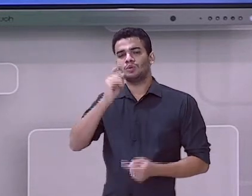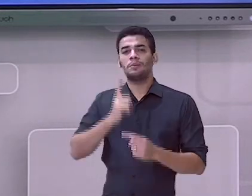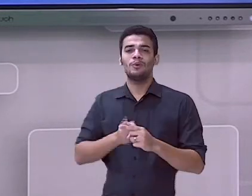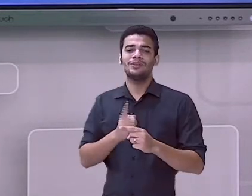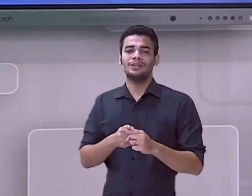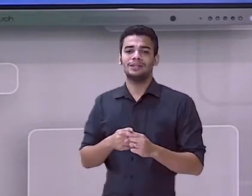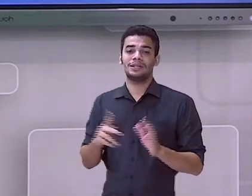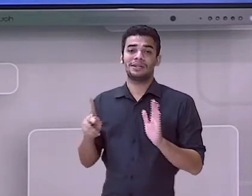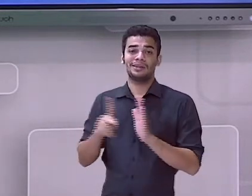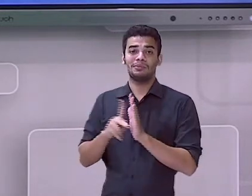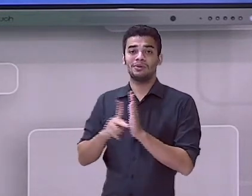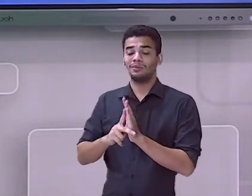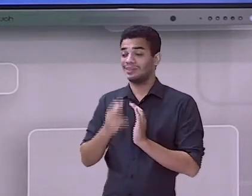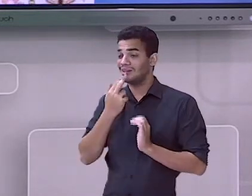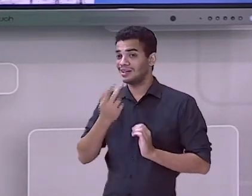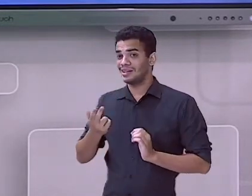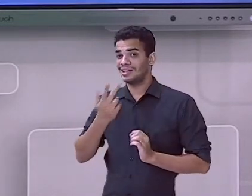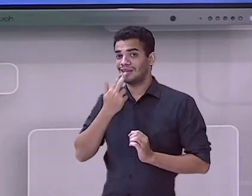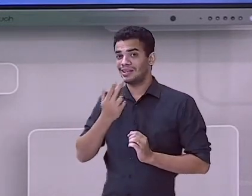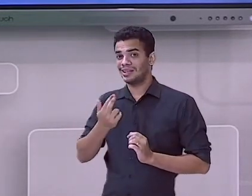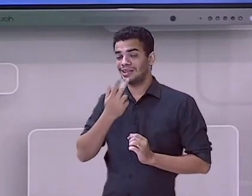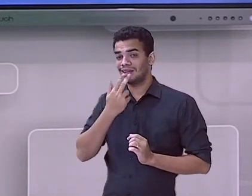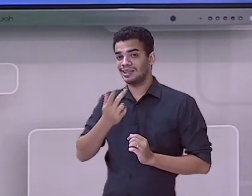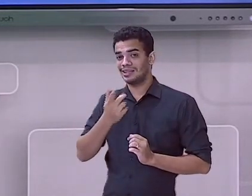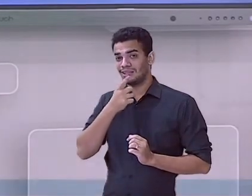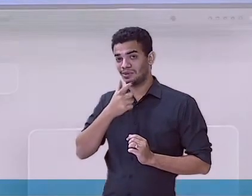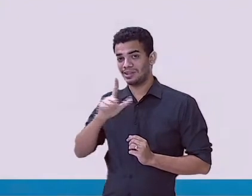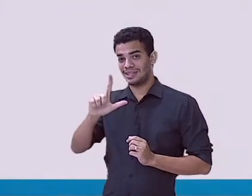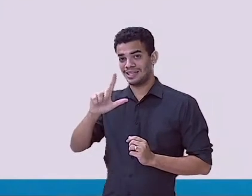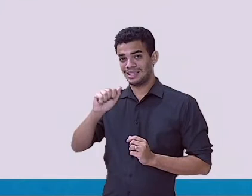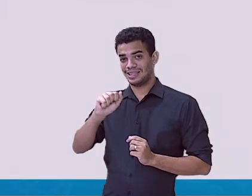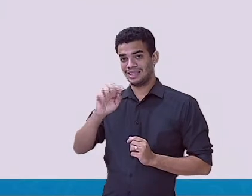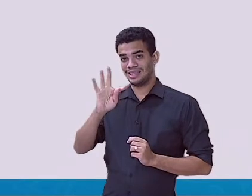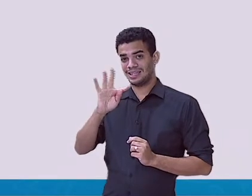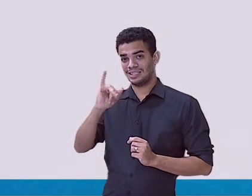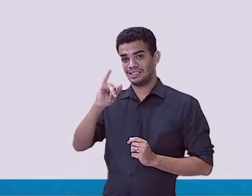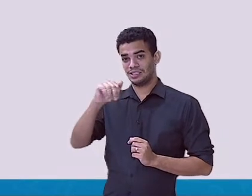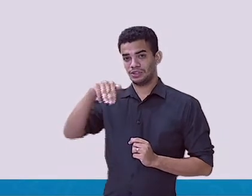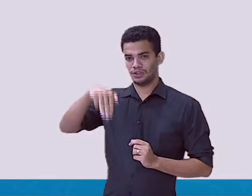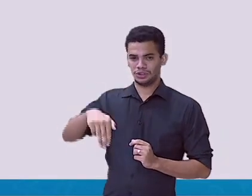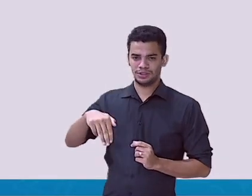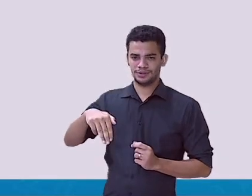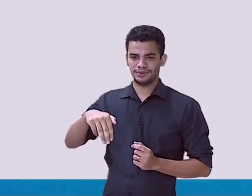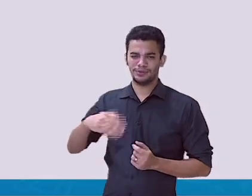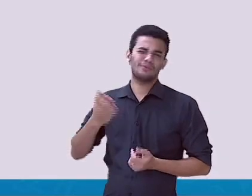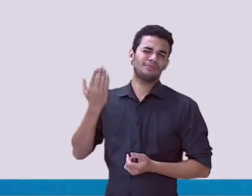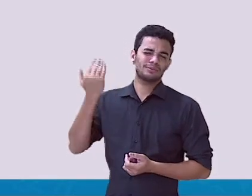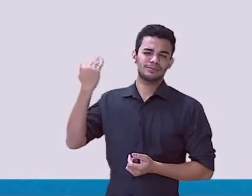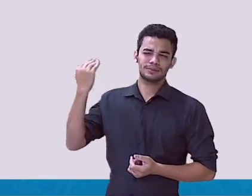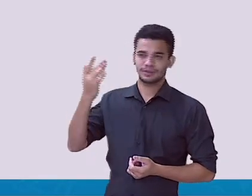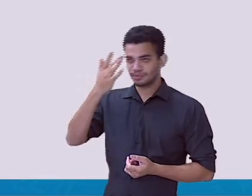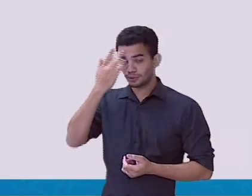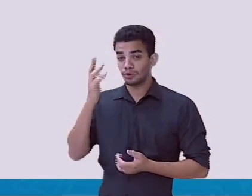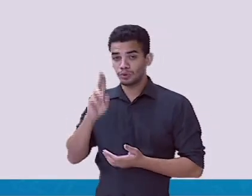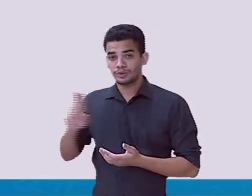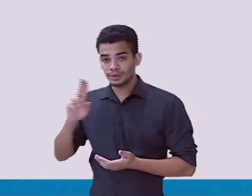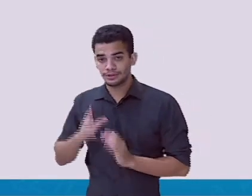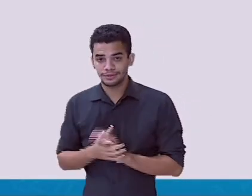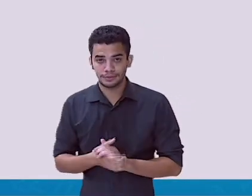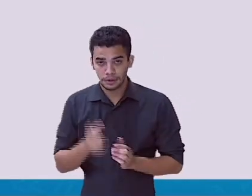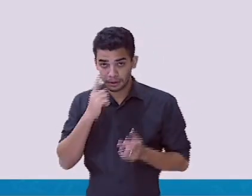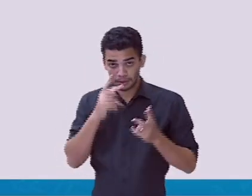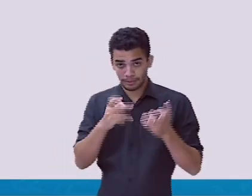português. E olha lá, olha quantos bichinhos nós temos, as mais variadas